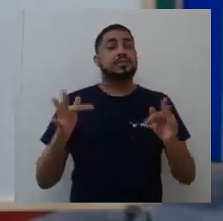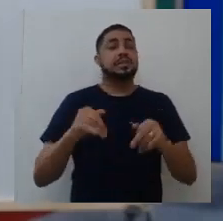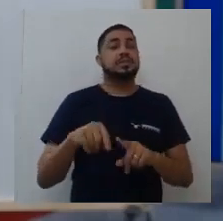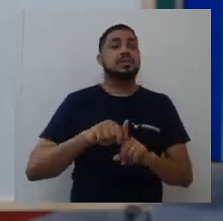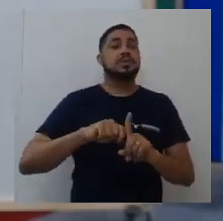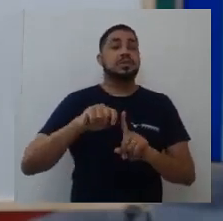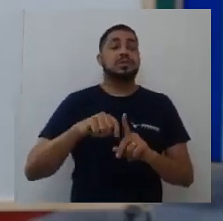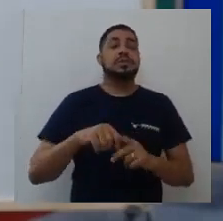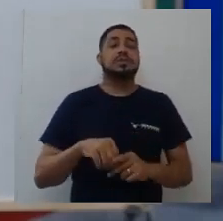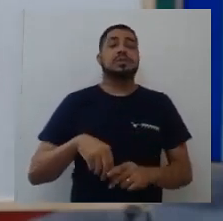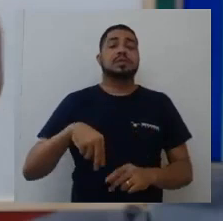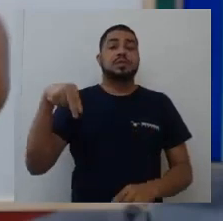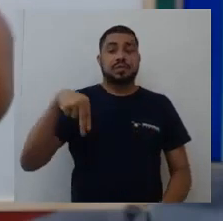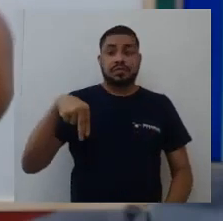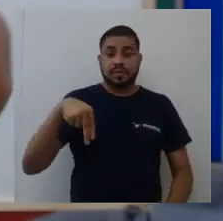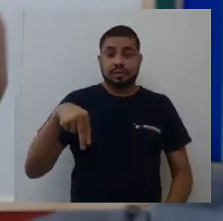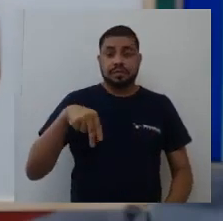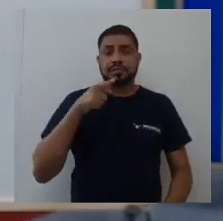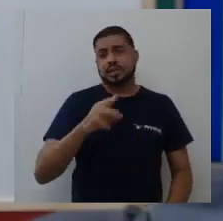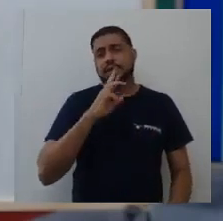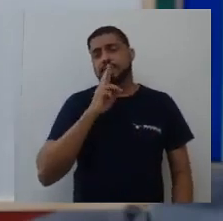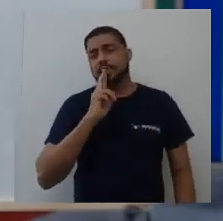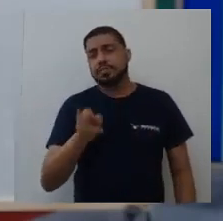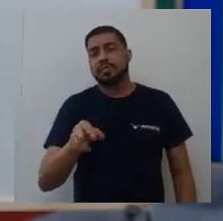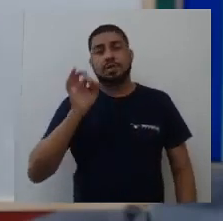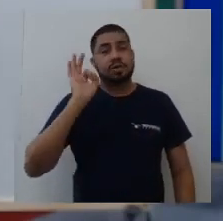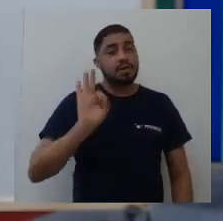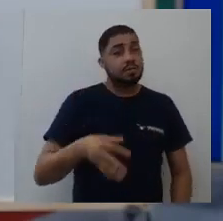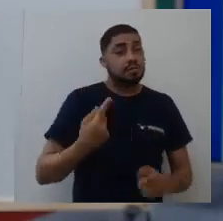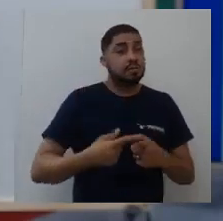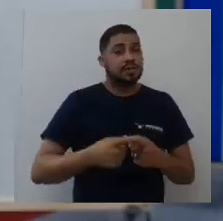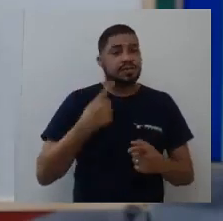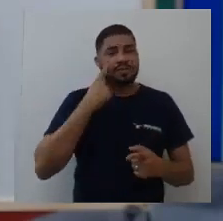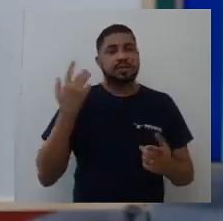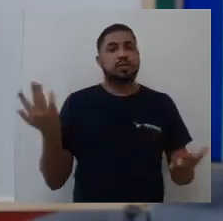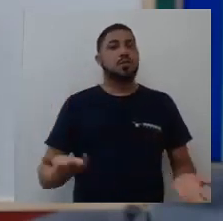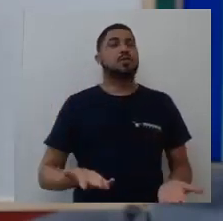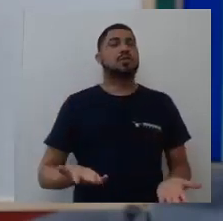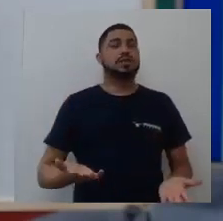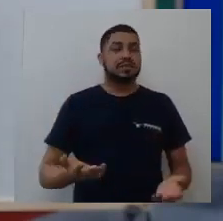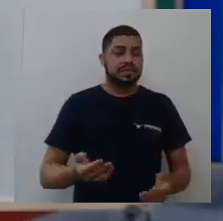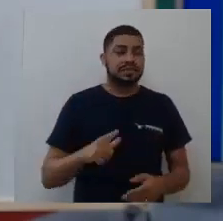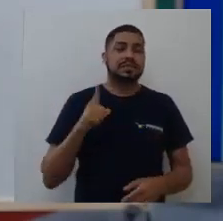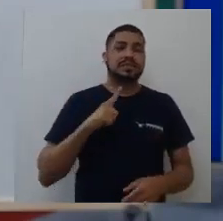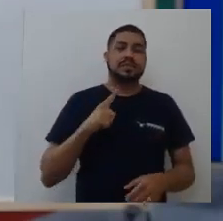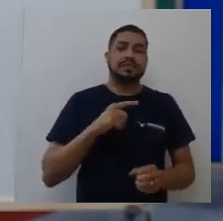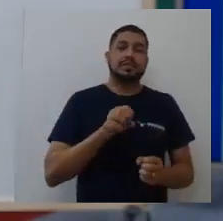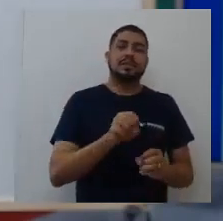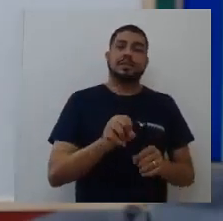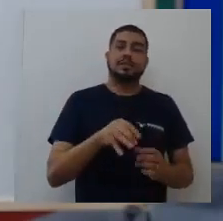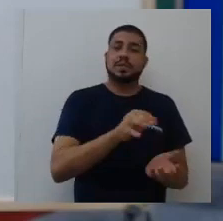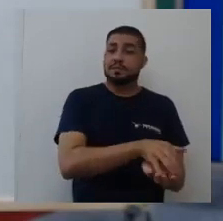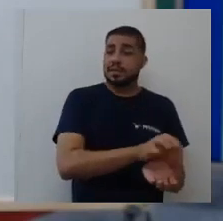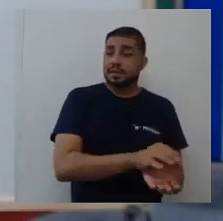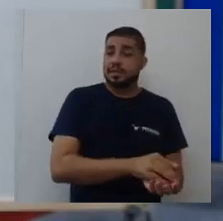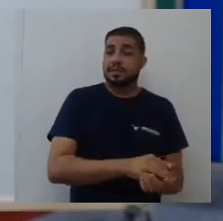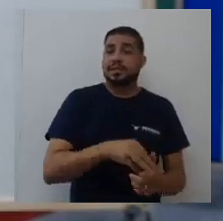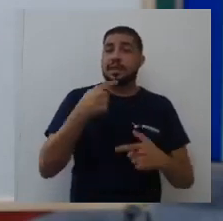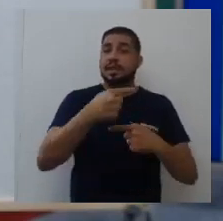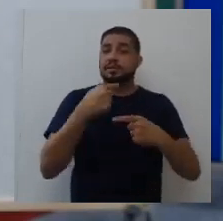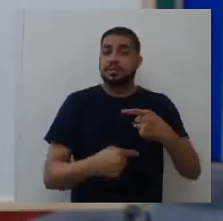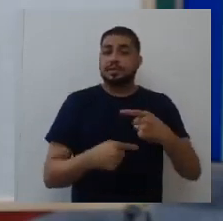E você vai dar a resposta correta, porque você está vendo hoje, nessa aula do EducaPE, aqui para você, sobre